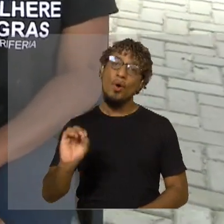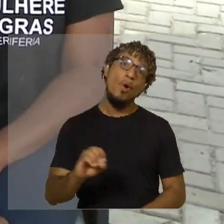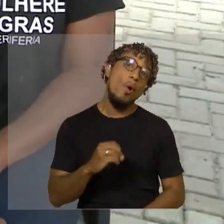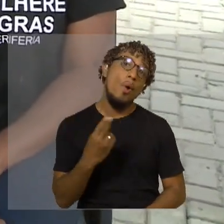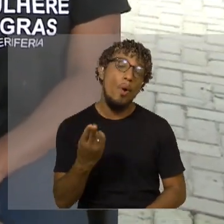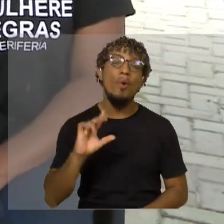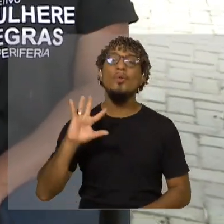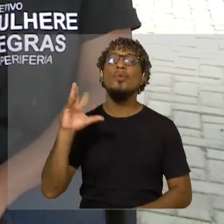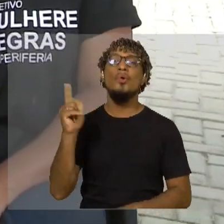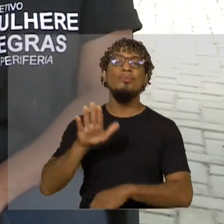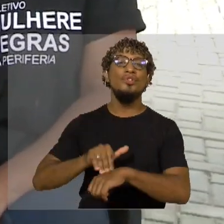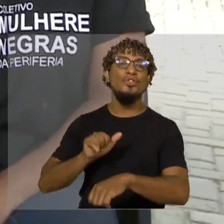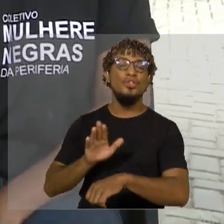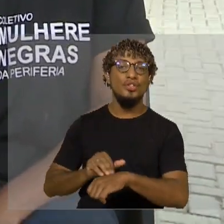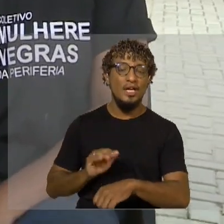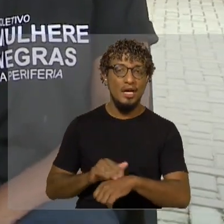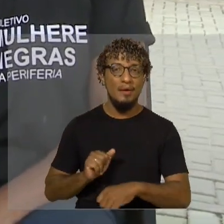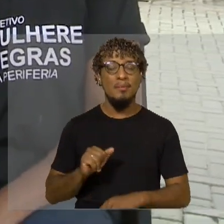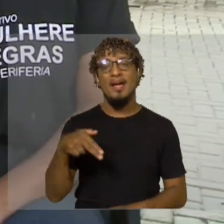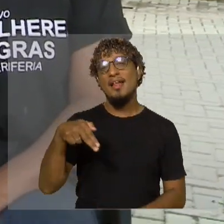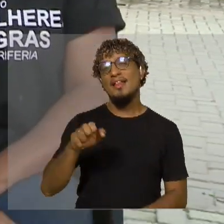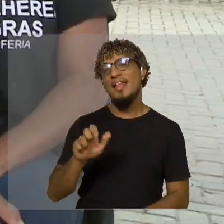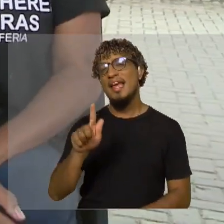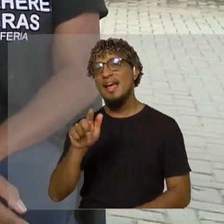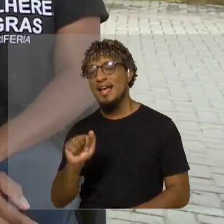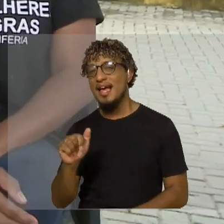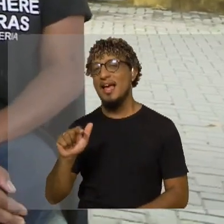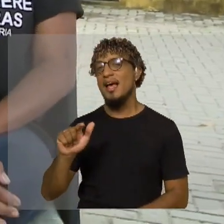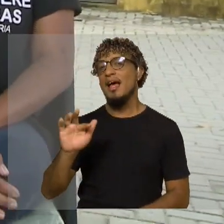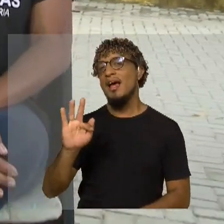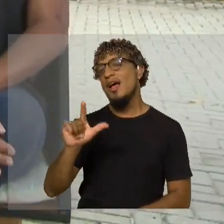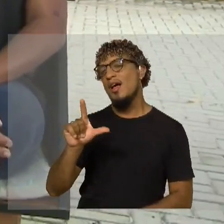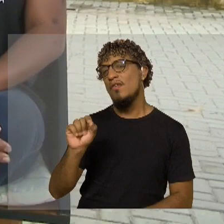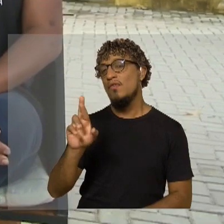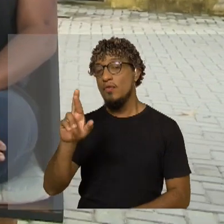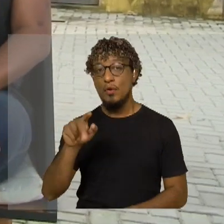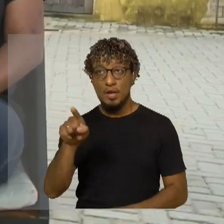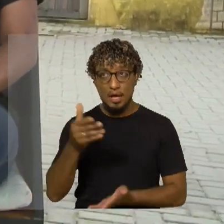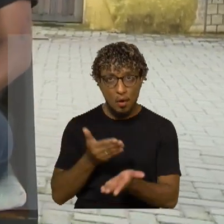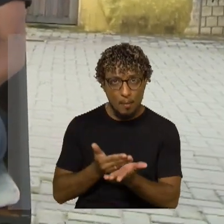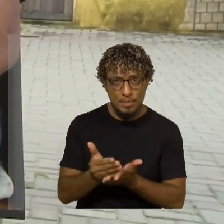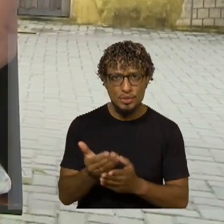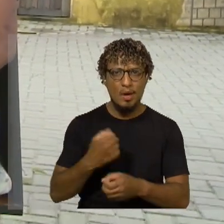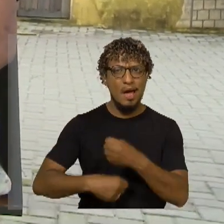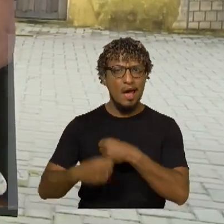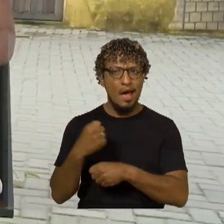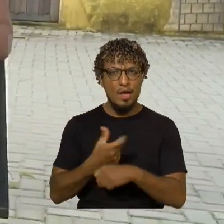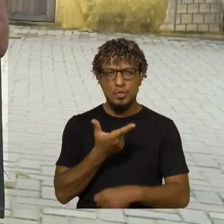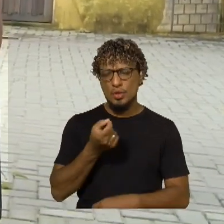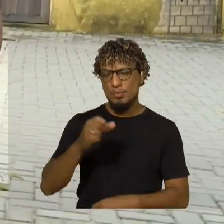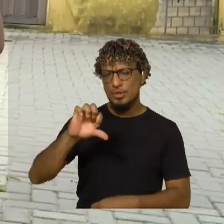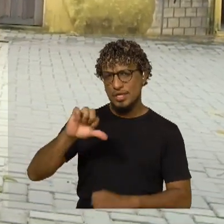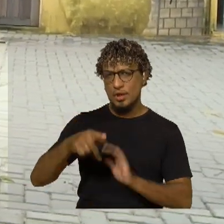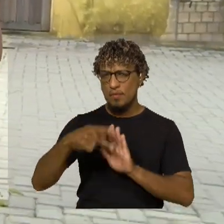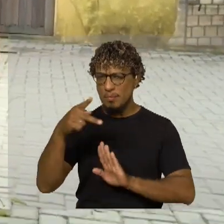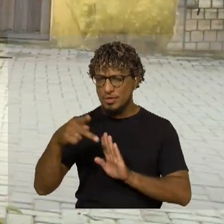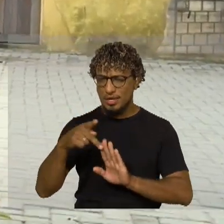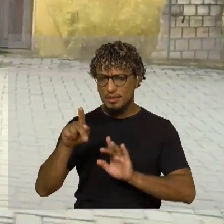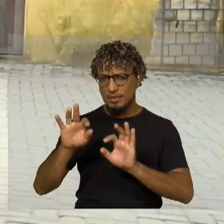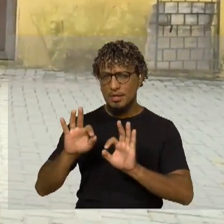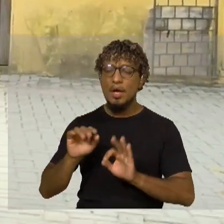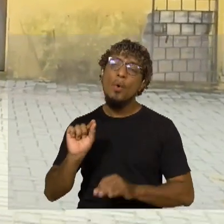do Coroadinho. Meire, você esteve aqui desde o começo, o projeto surgiu lá em 2019. Eu queria que você dissesse o que levou